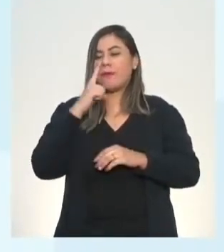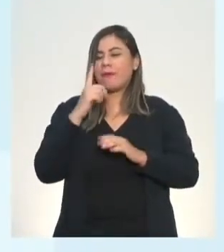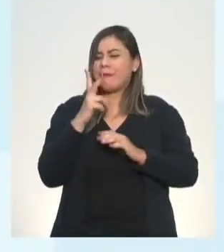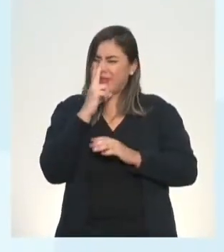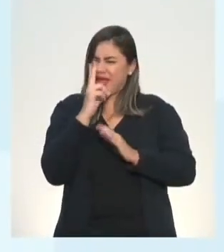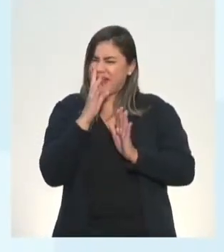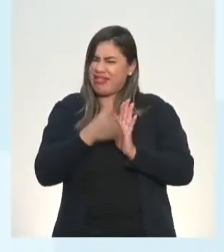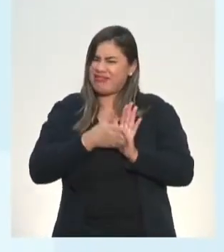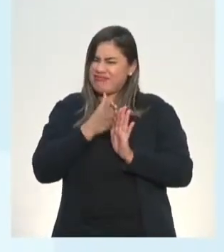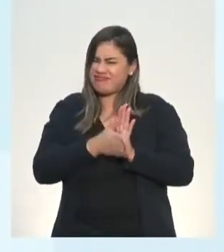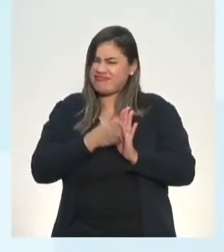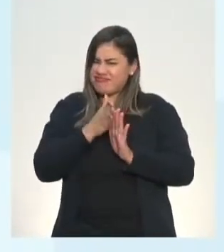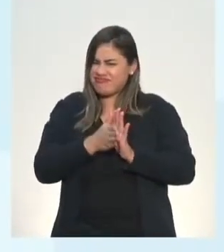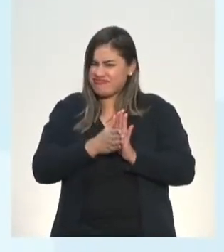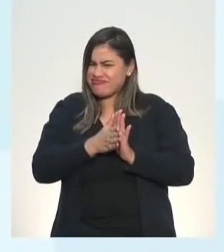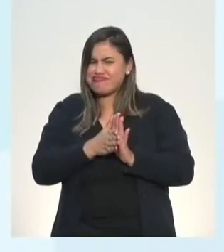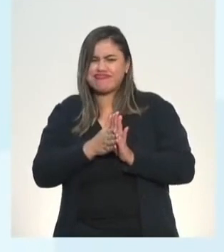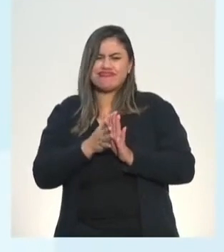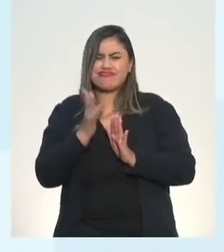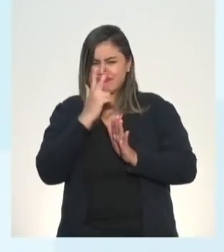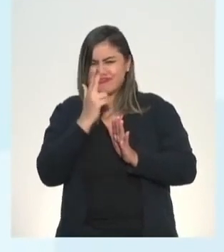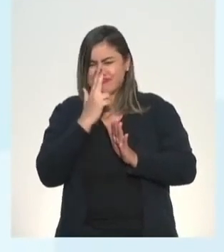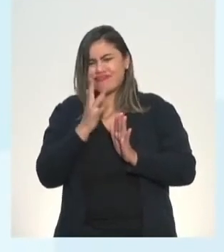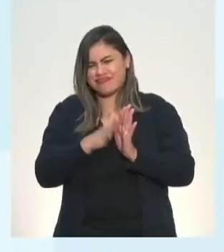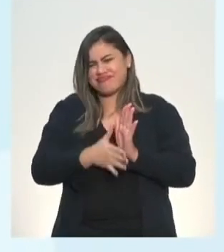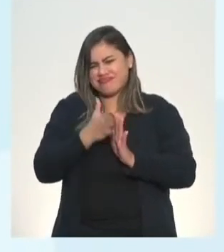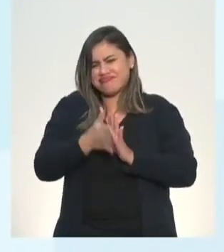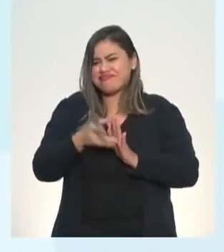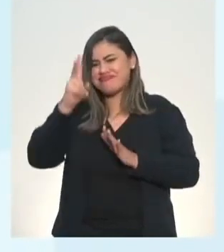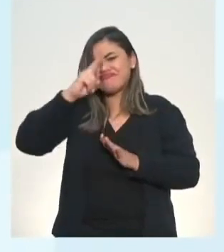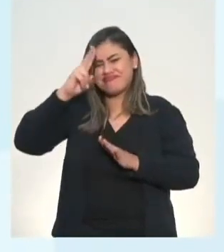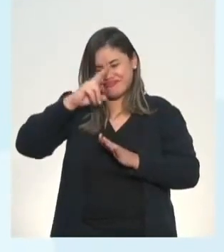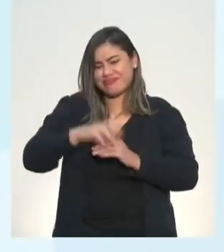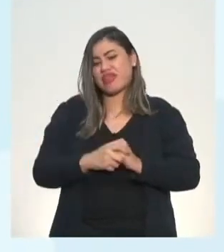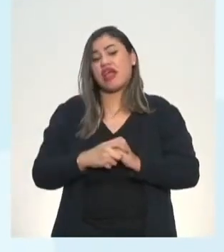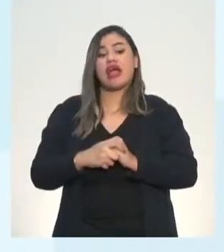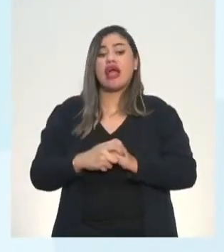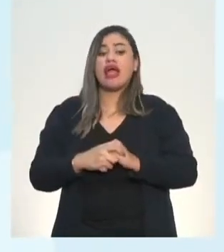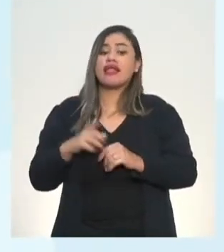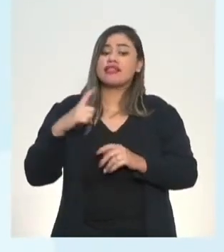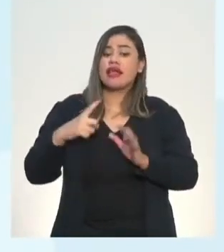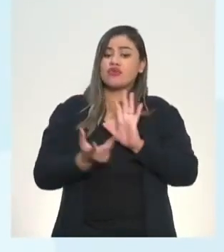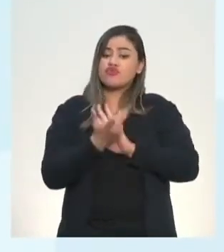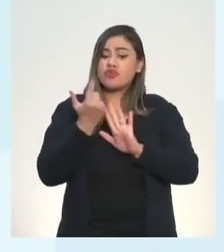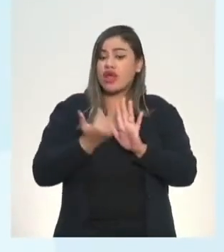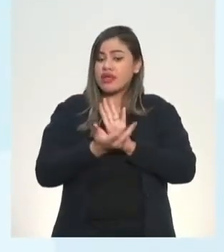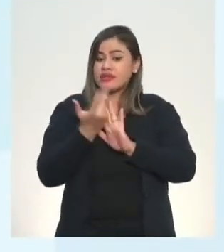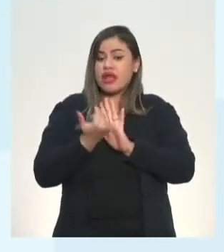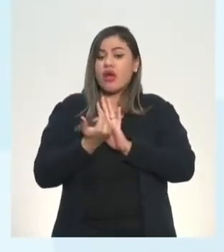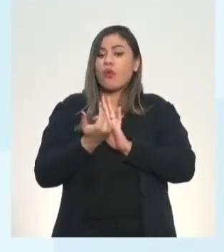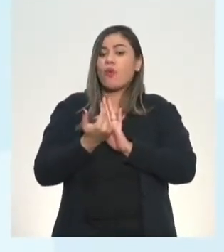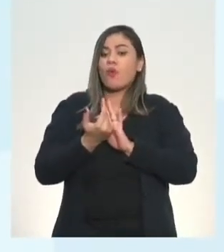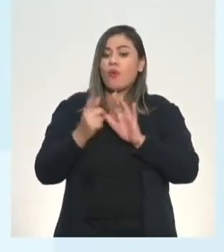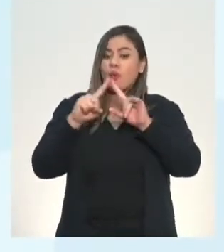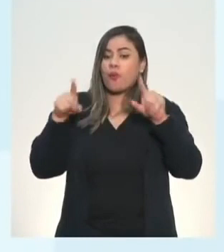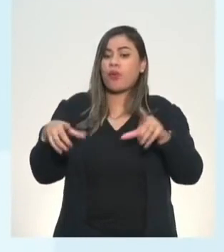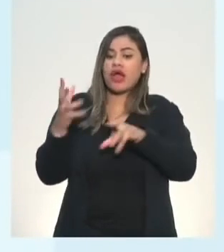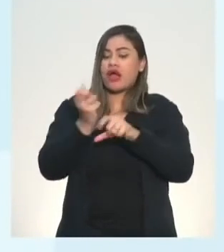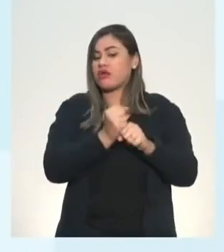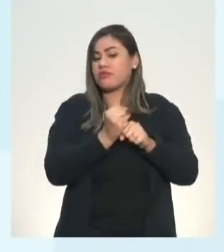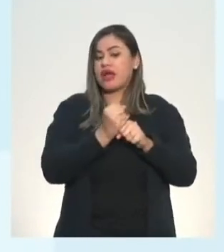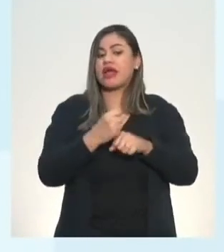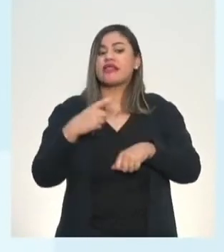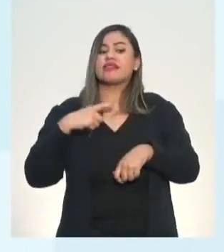né? Sei lá, alguma coisa que lembre o trenzinho. E aqui a gente tem as formas geométricas. O que a gente tem aqui, ó? Você tem a